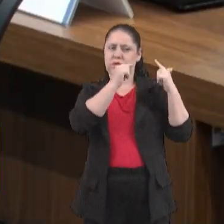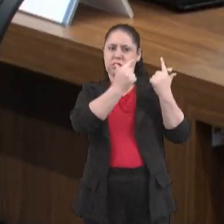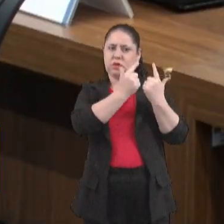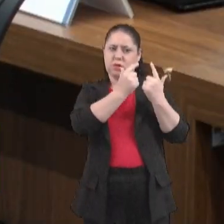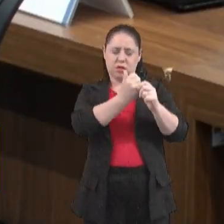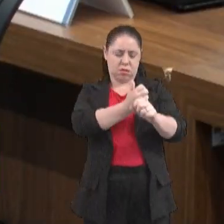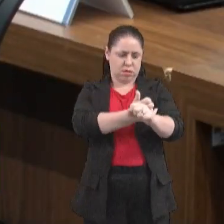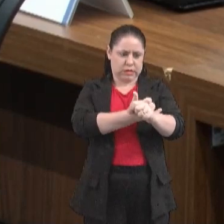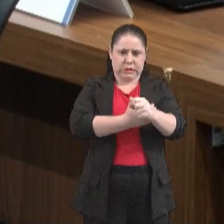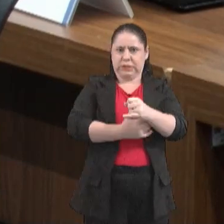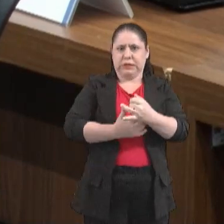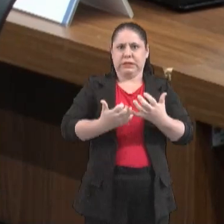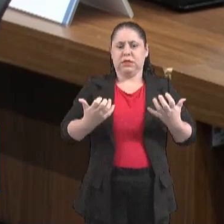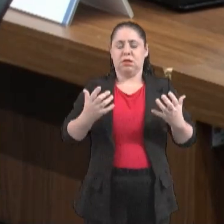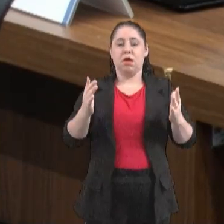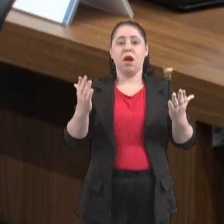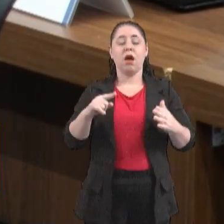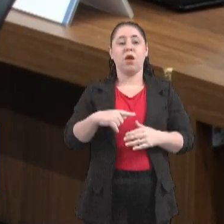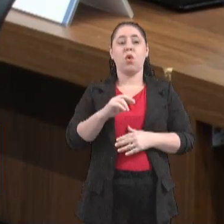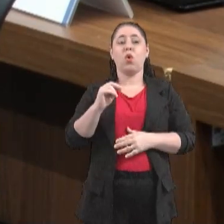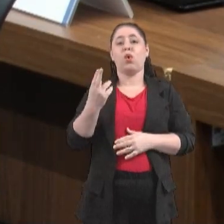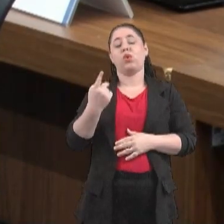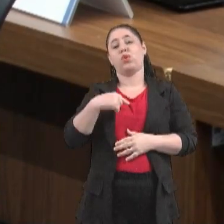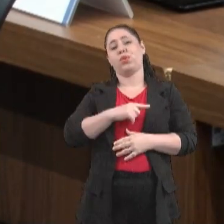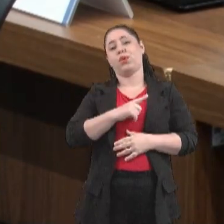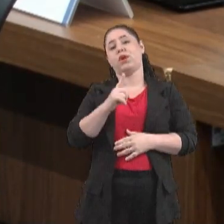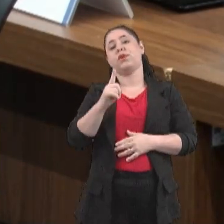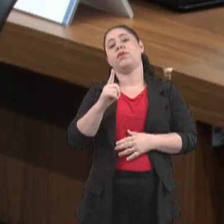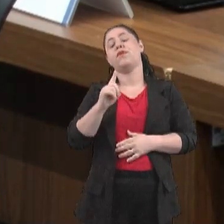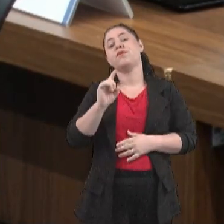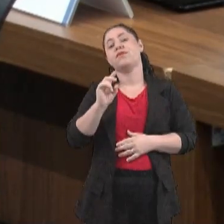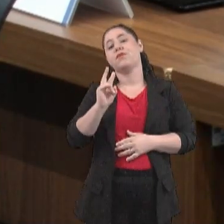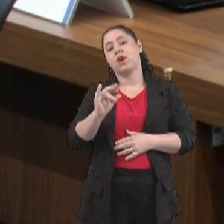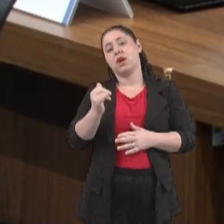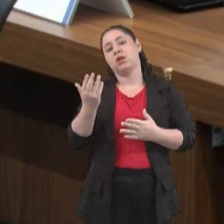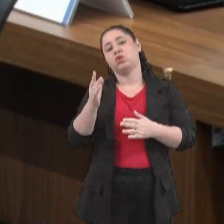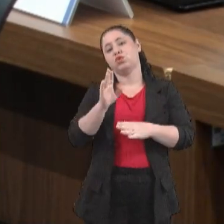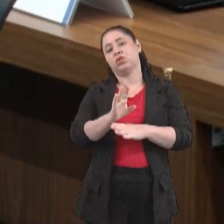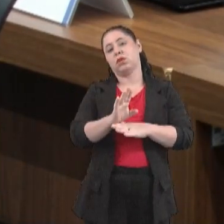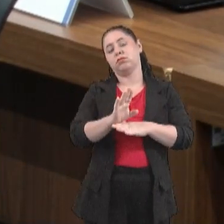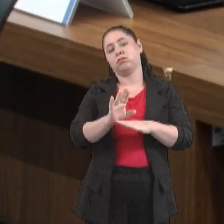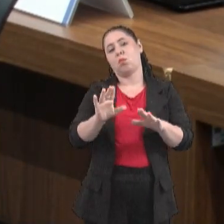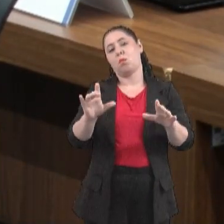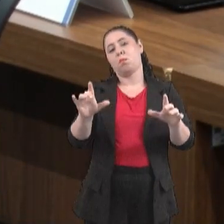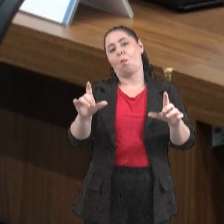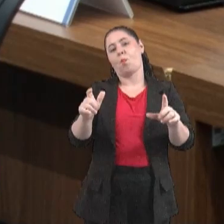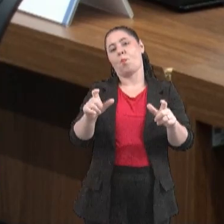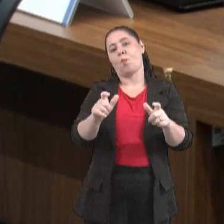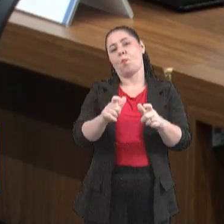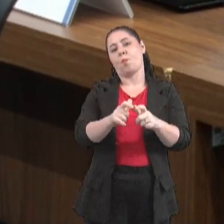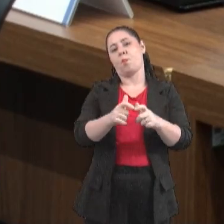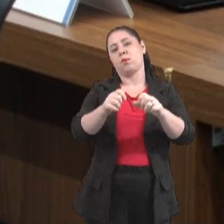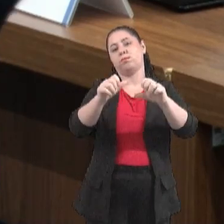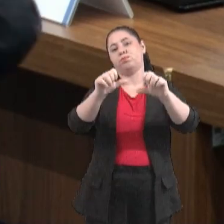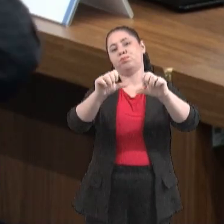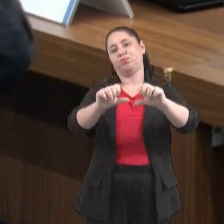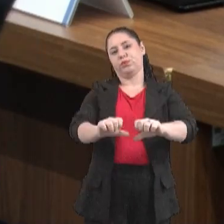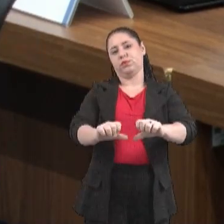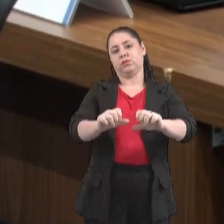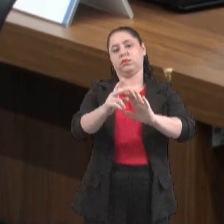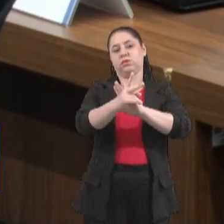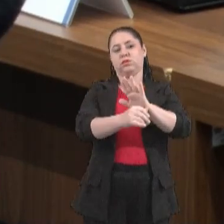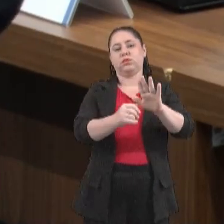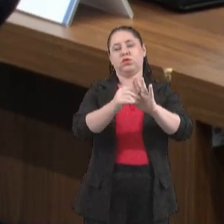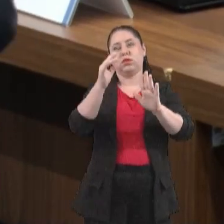em falar disso, ou de fato nós estaremos contribuindo para esse processo de falência de um